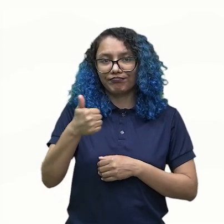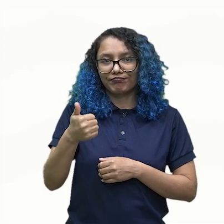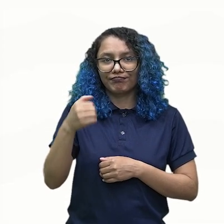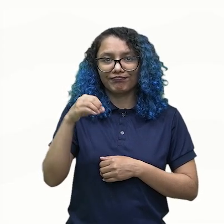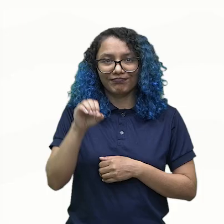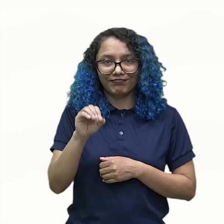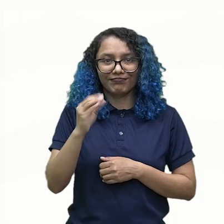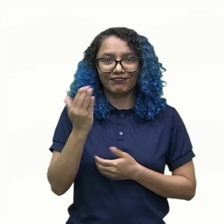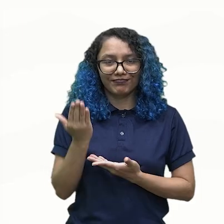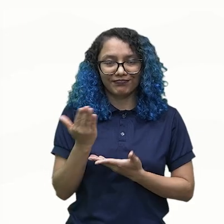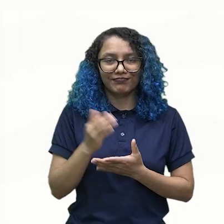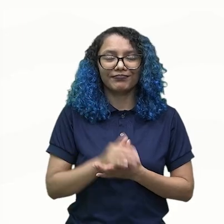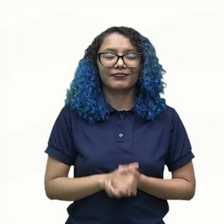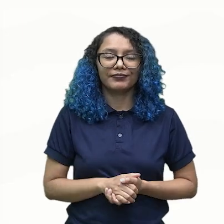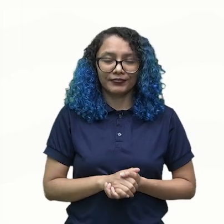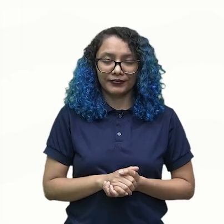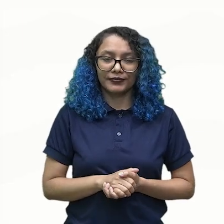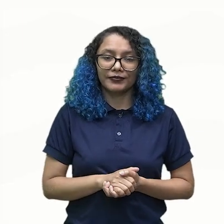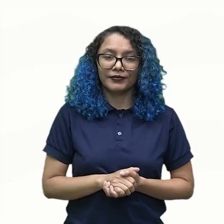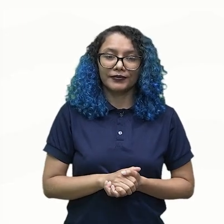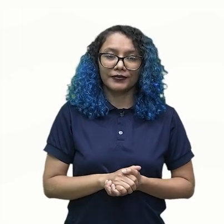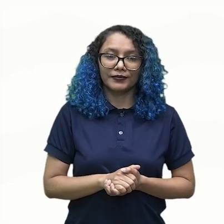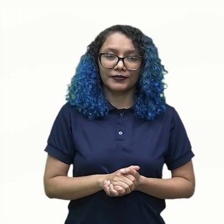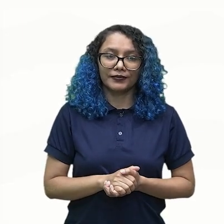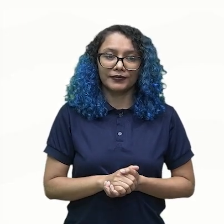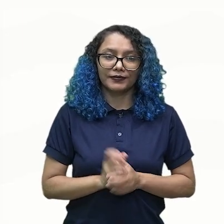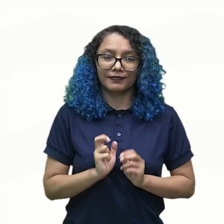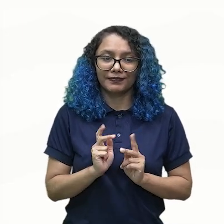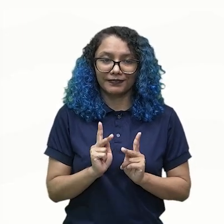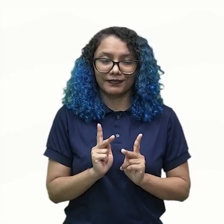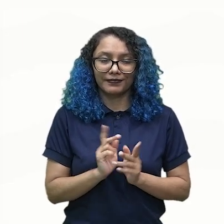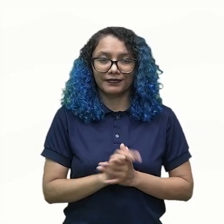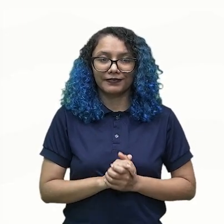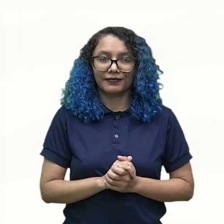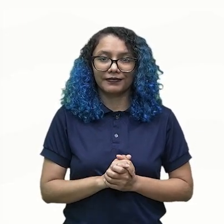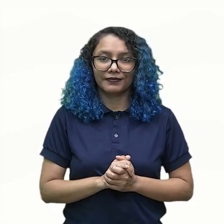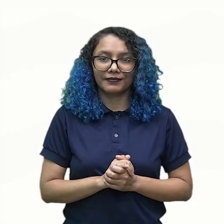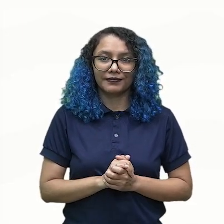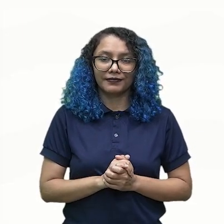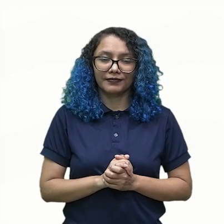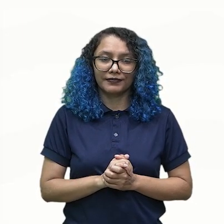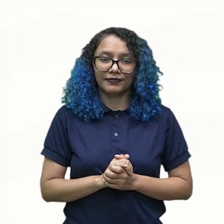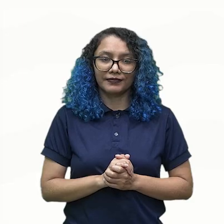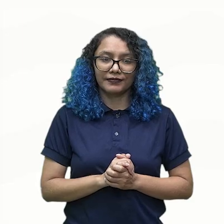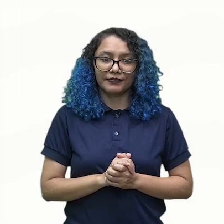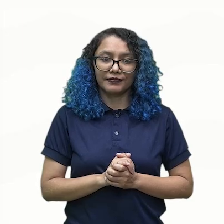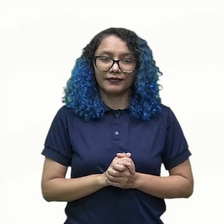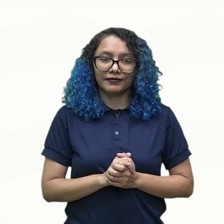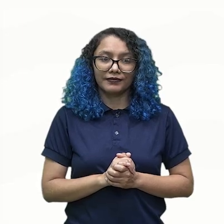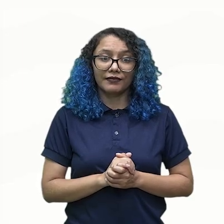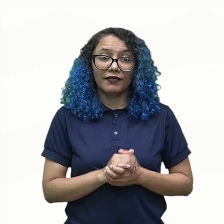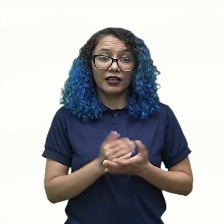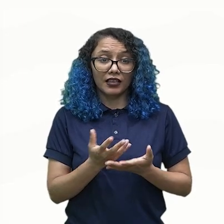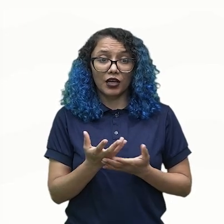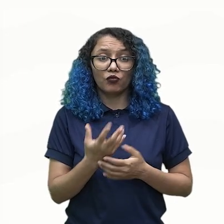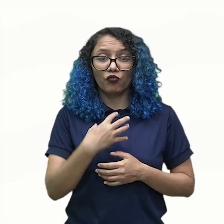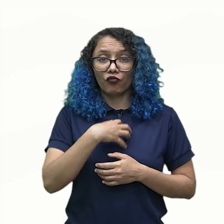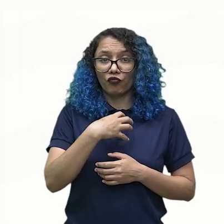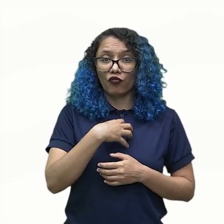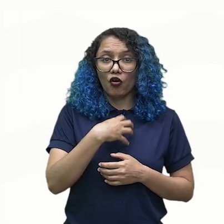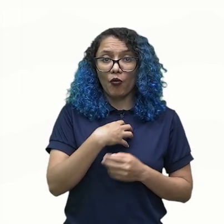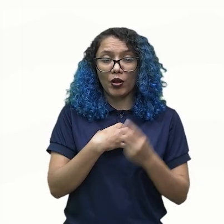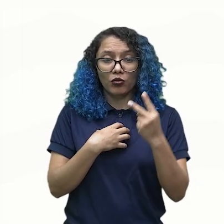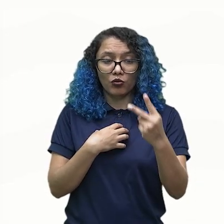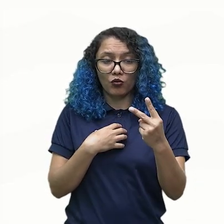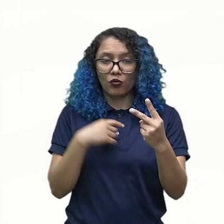é justamente igual a 110, tá bom? Então, repare que nós temos aí duas maneiras diferentes